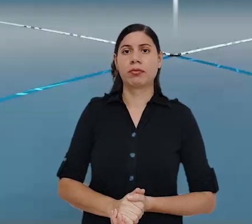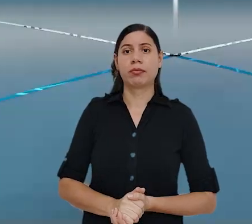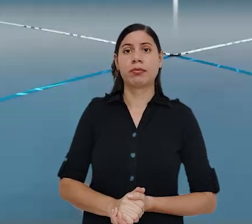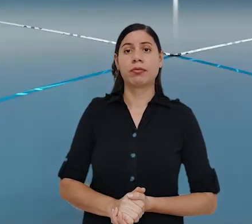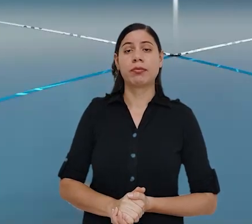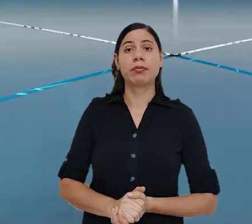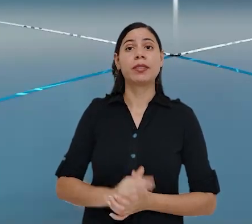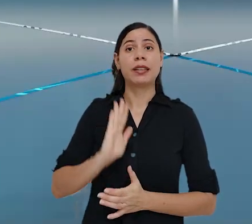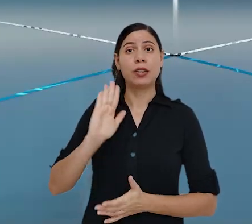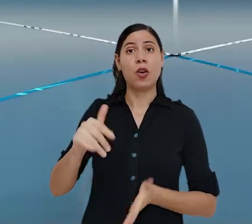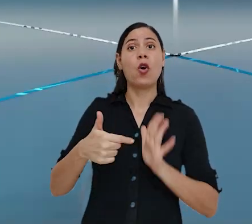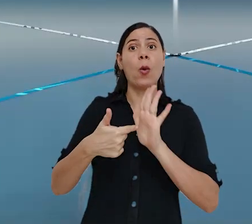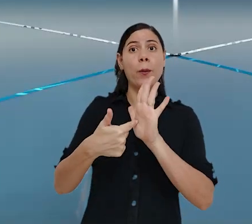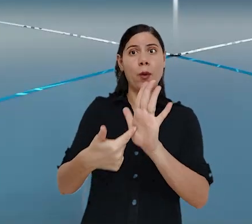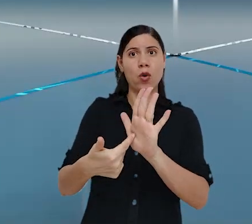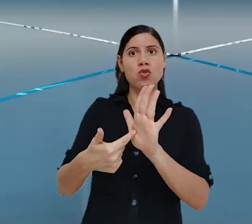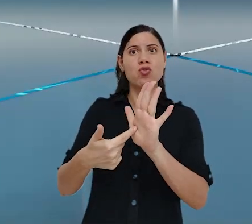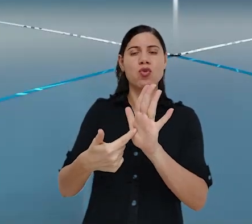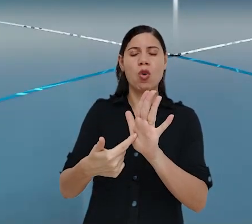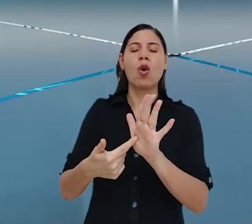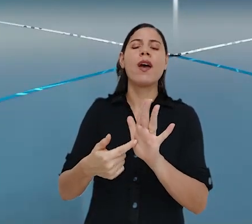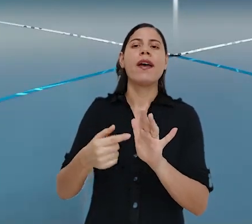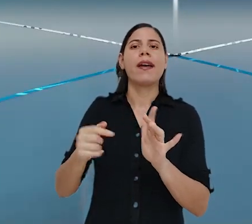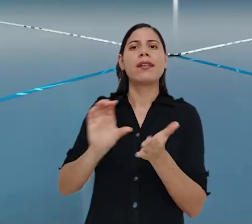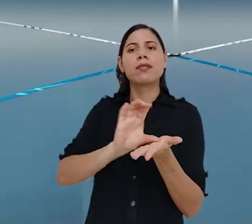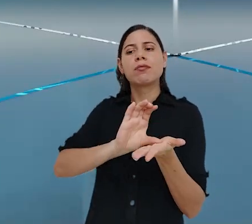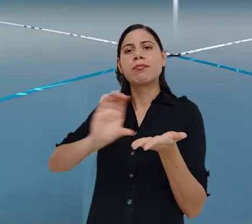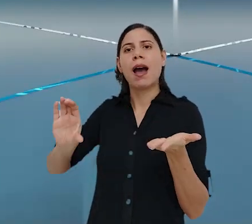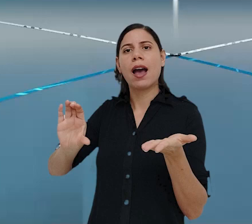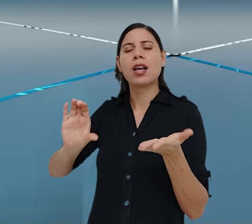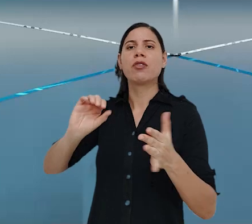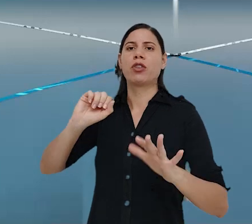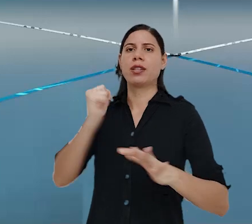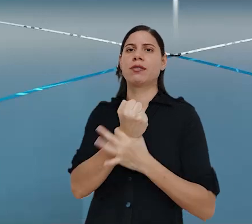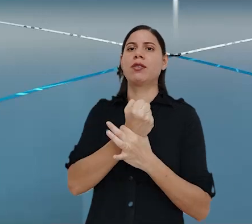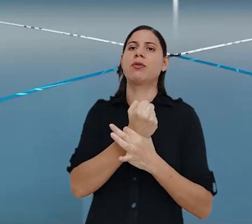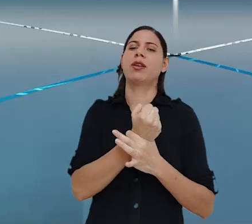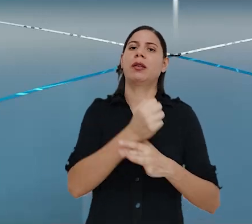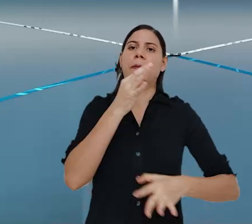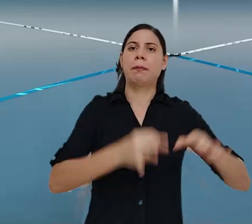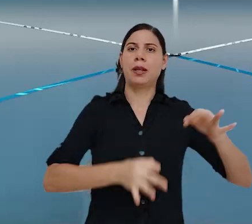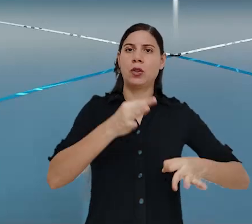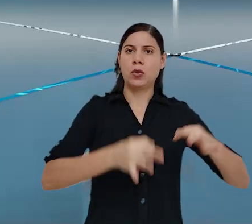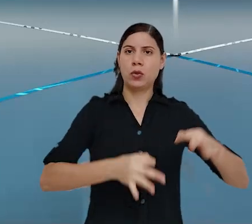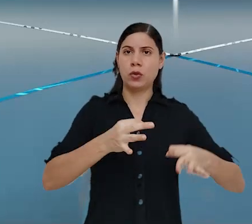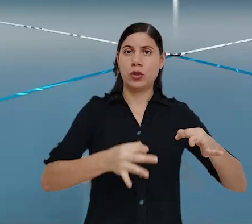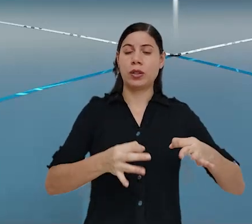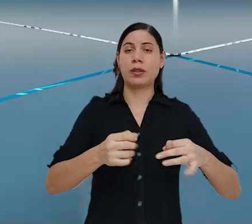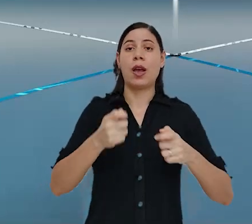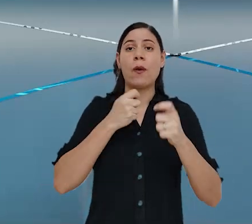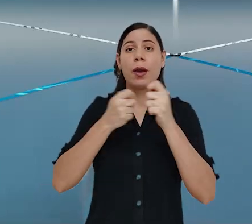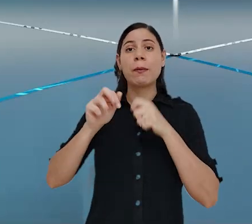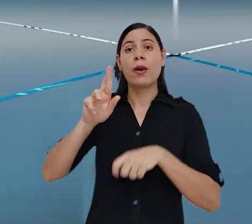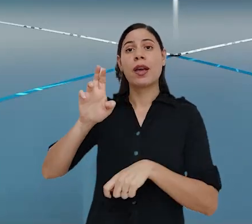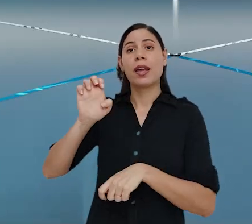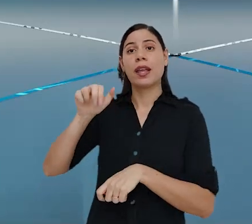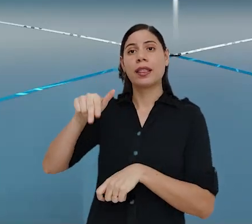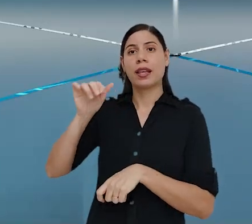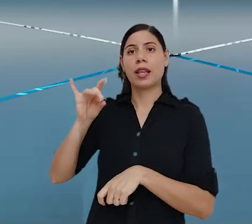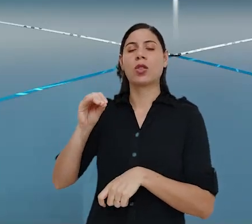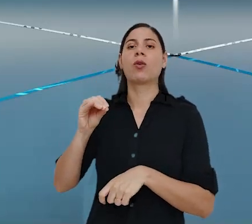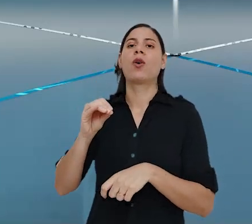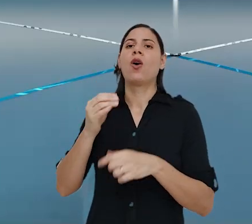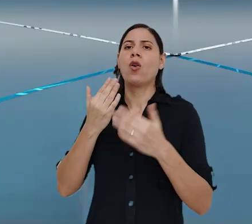No caso mostrado na matéria, a indenização por danos morais foi garantida pela Justiça. E o repórter Renato Rosa conversou